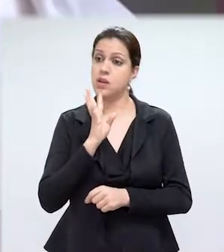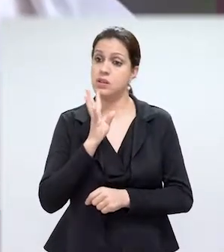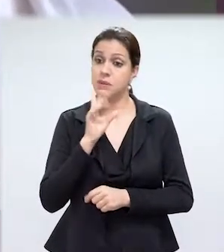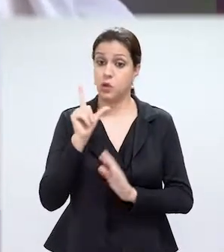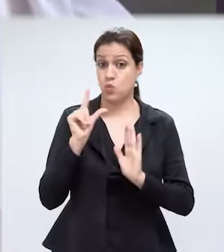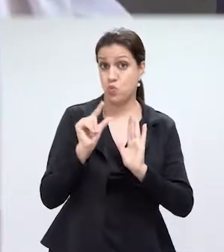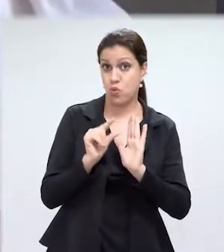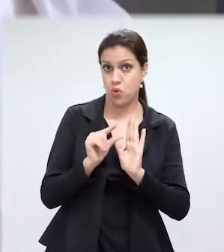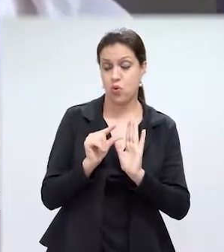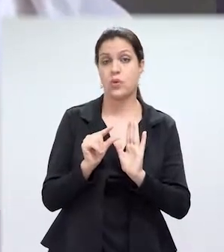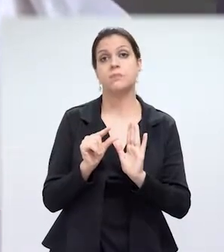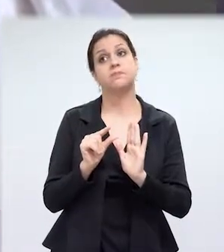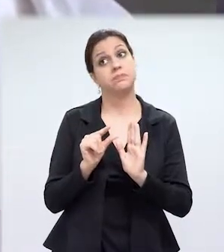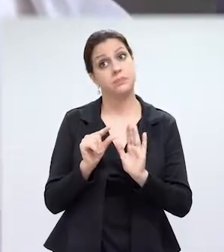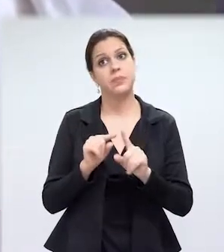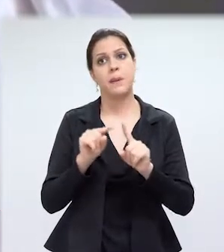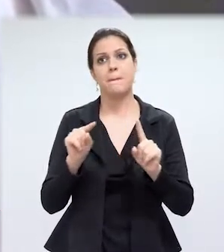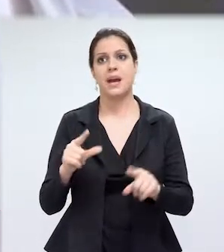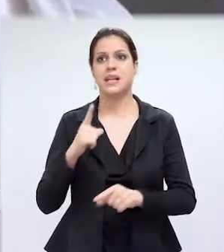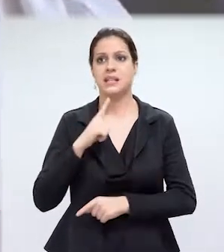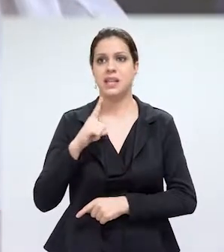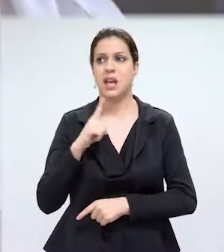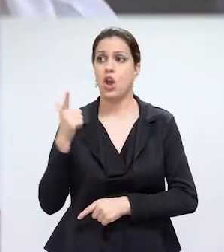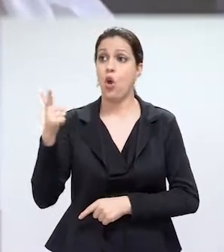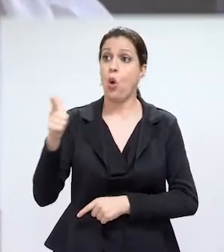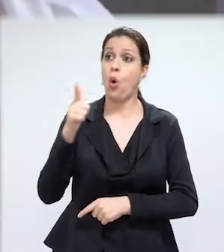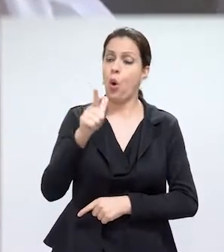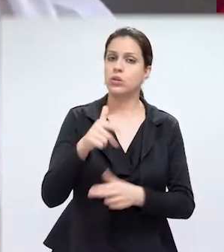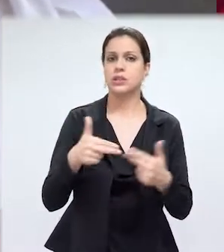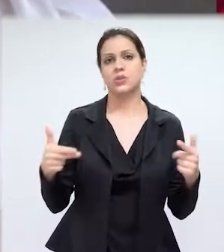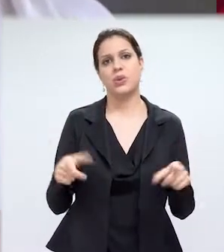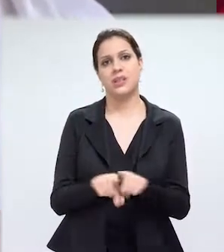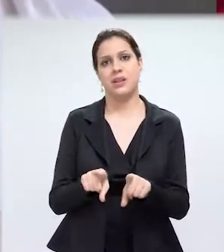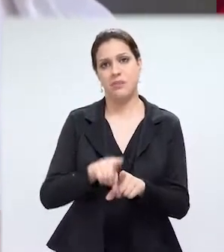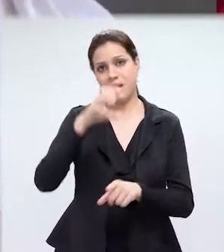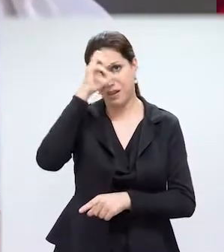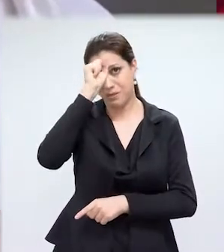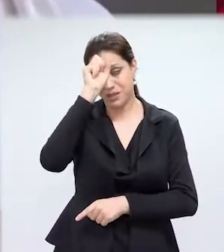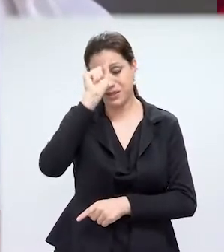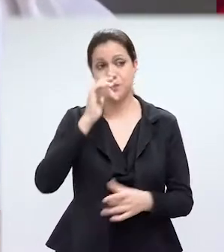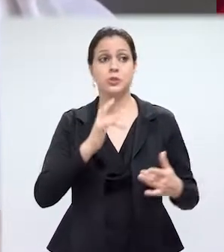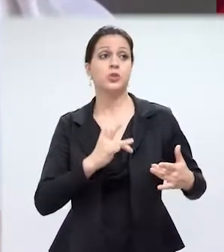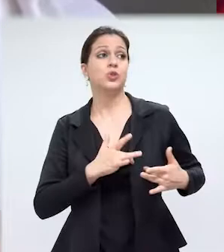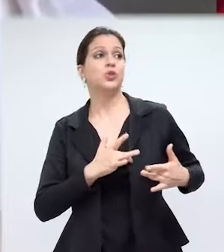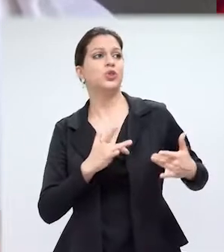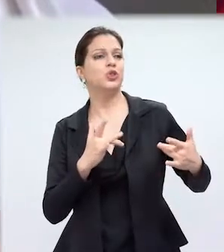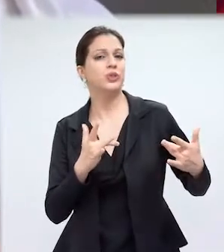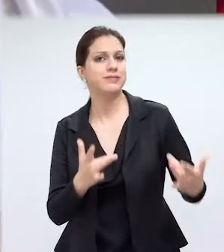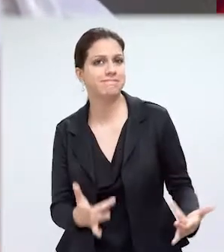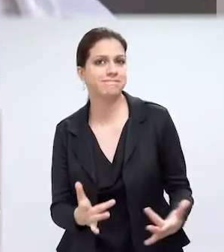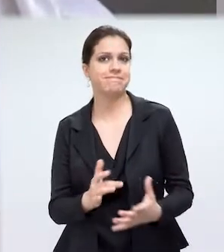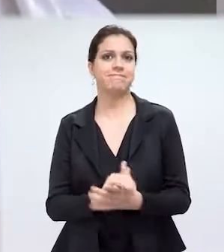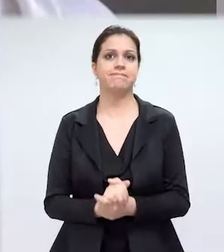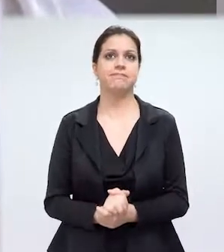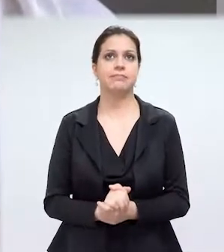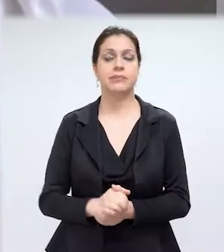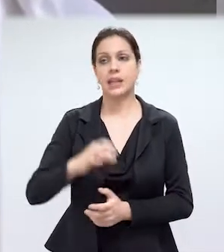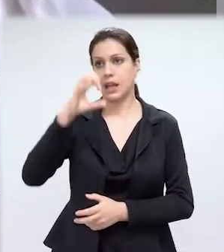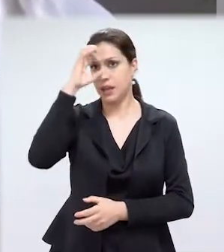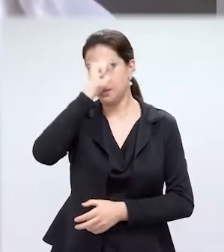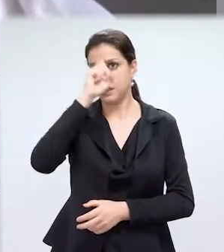queda na produção de conhecimento, eu acho que outras coisas nós também aprendemos. Aprendemos a